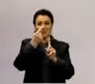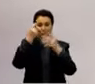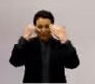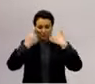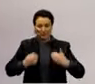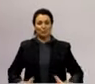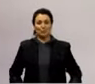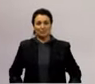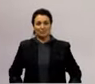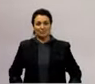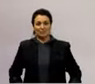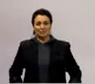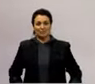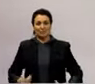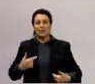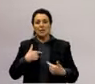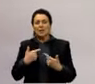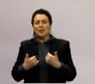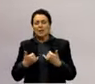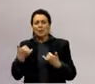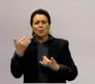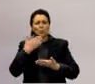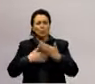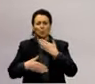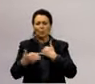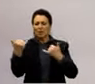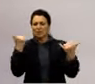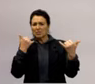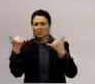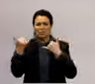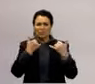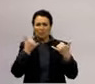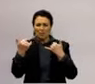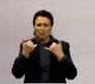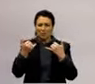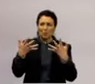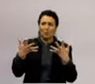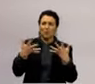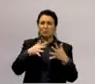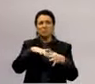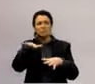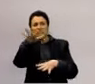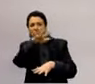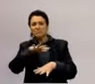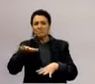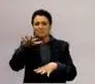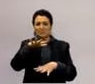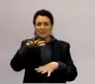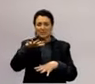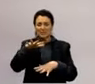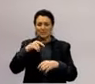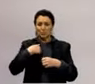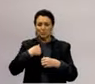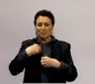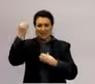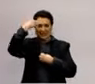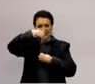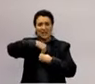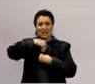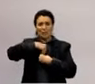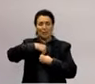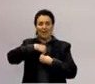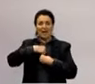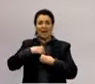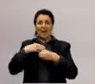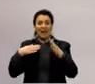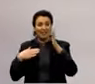que vão levar as informações, então, do meio externo até o interior do corpo, até o encéfalo, né,